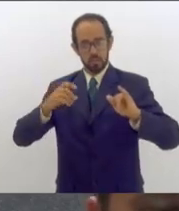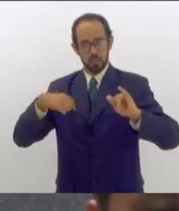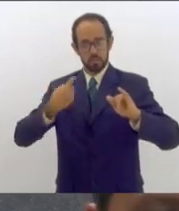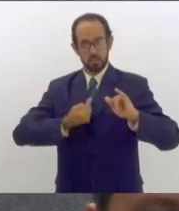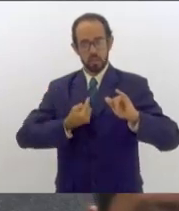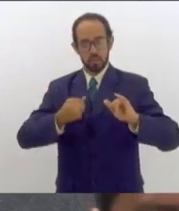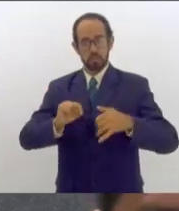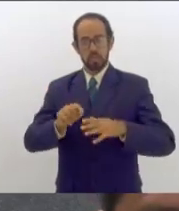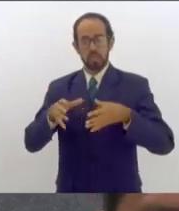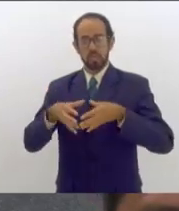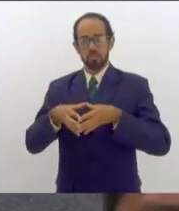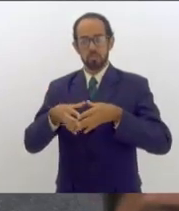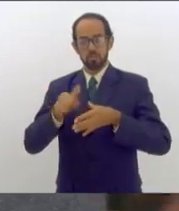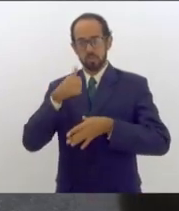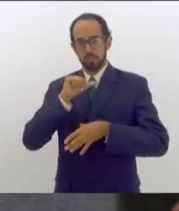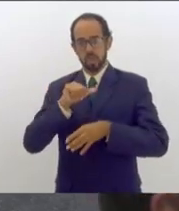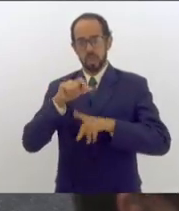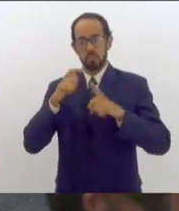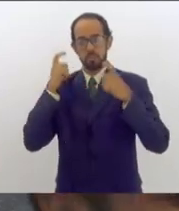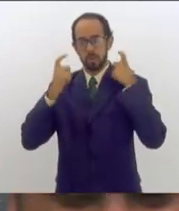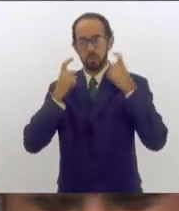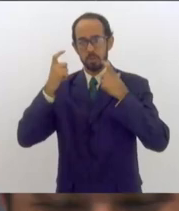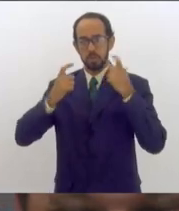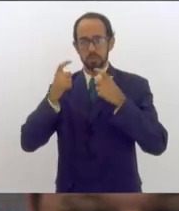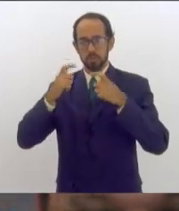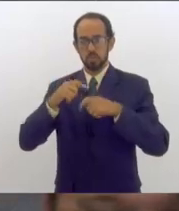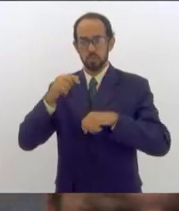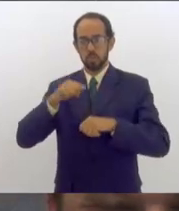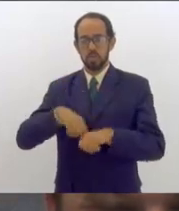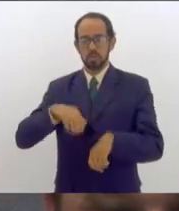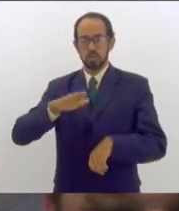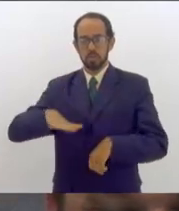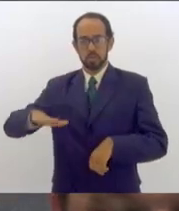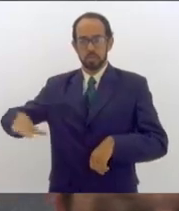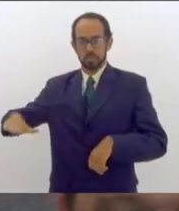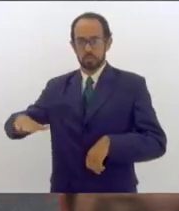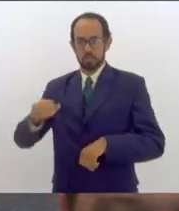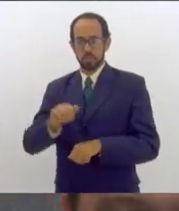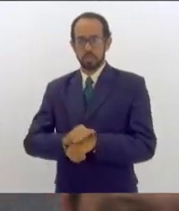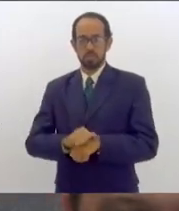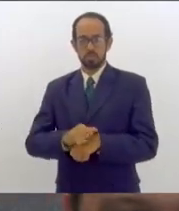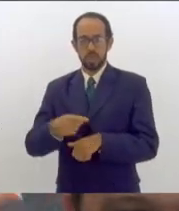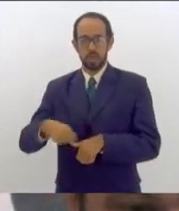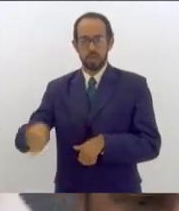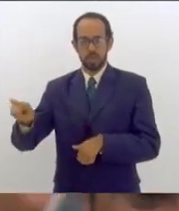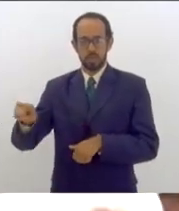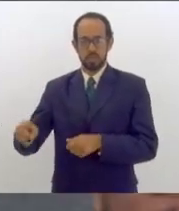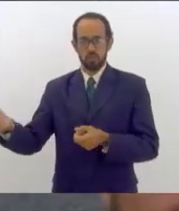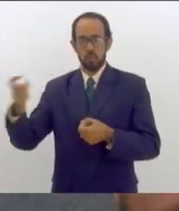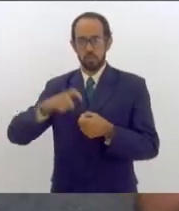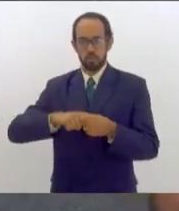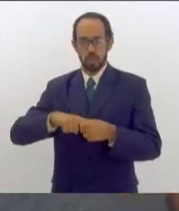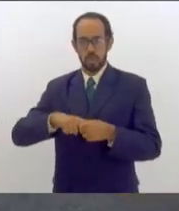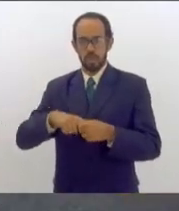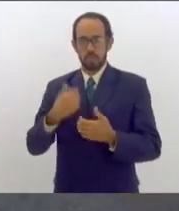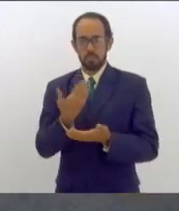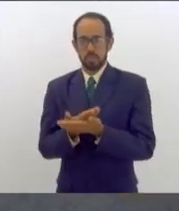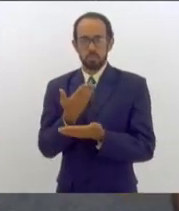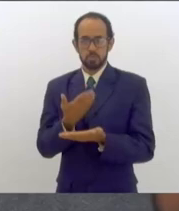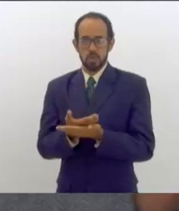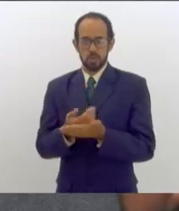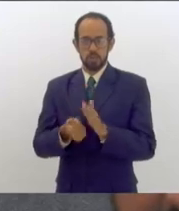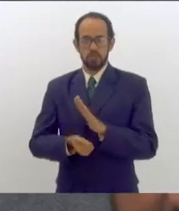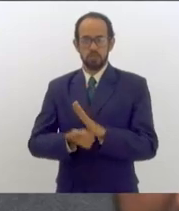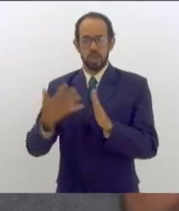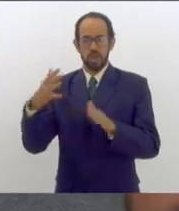justamente com a preocupação com as crianças no ir e vir da escola temos várias fotos vários vídeos que